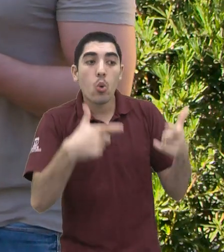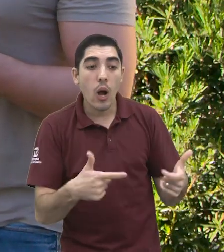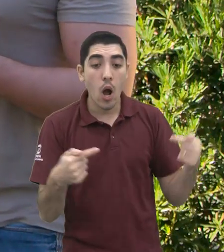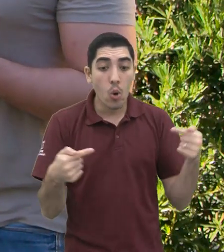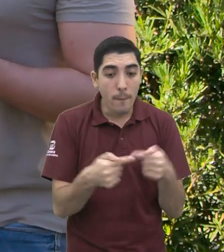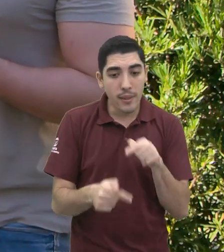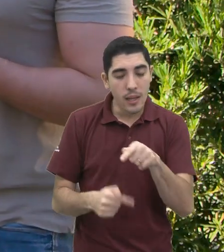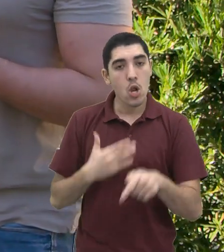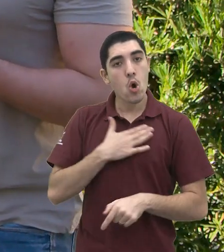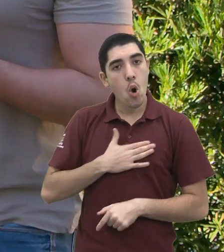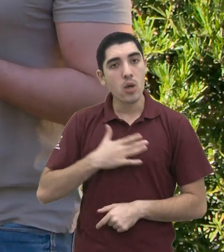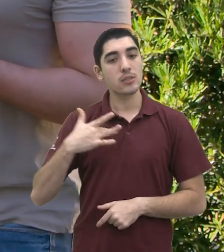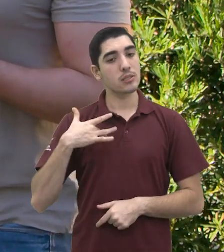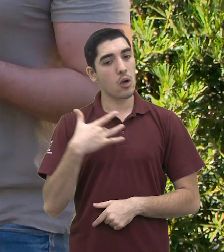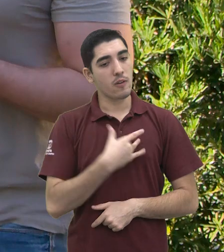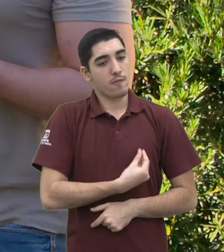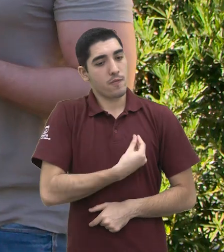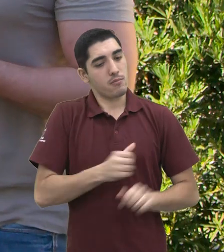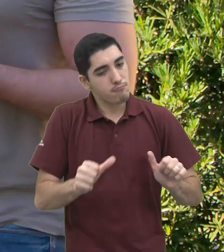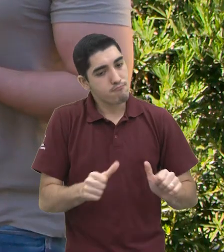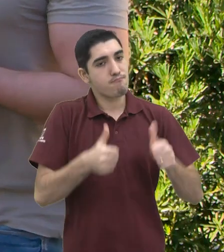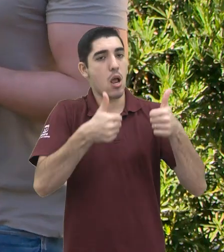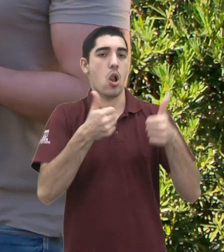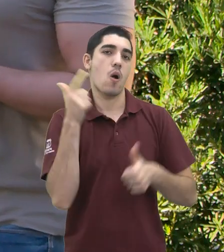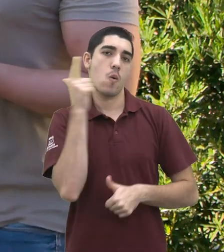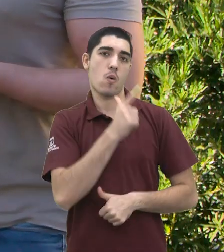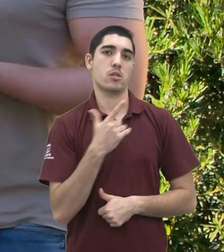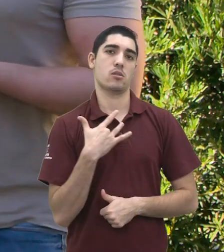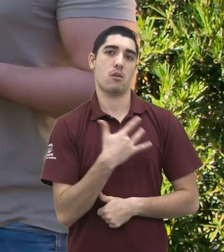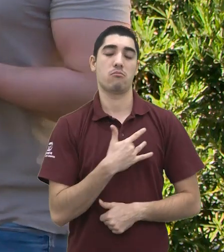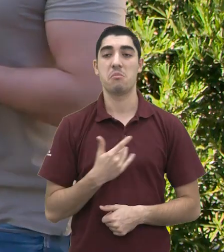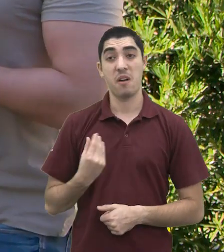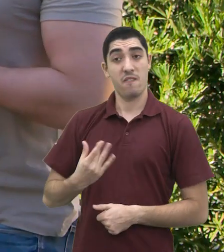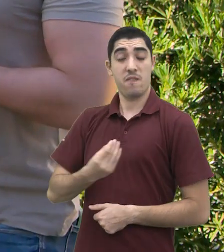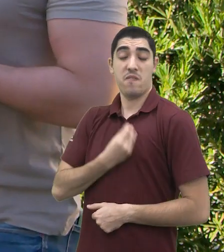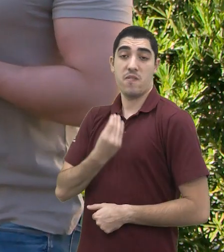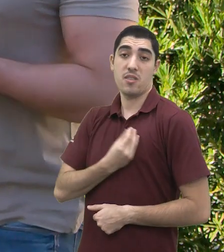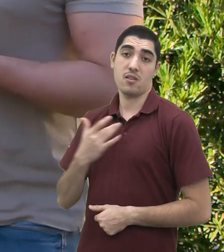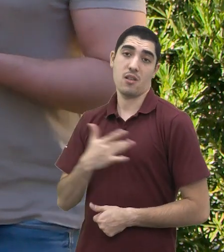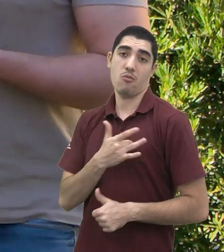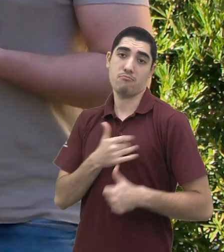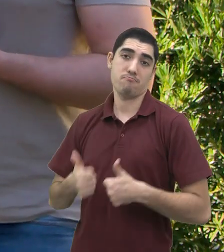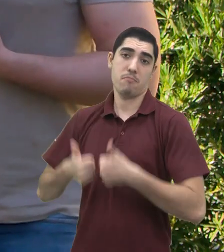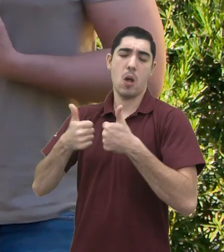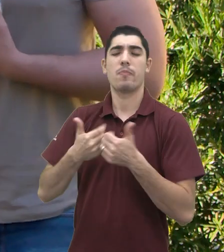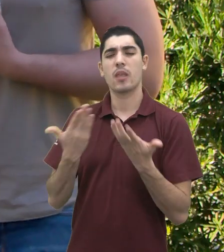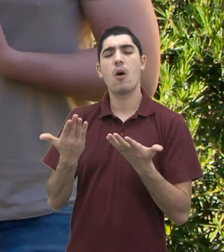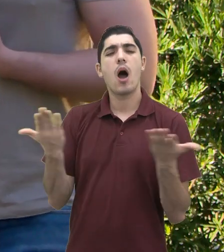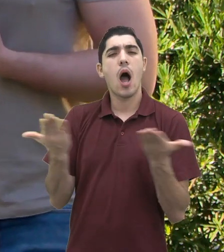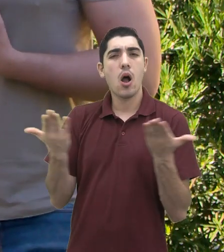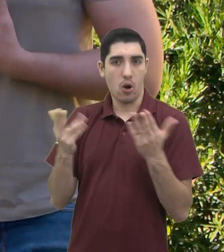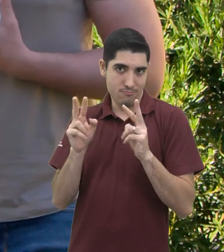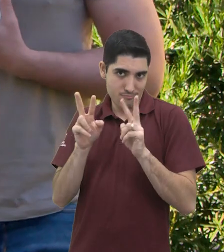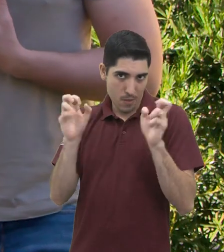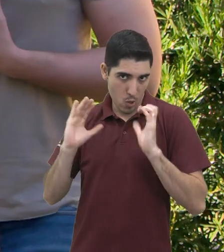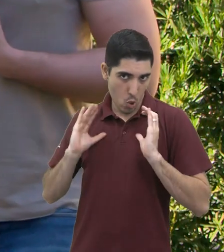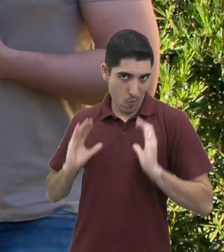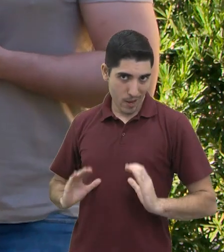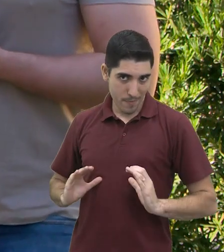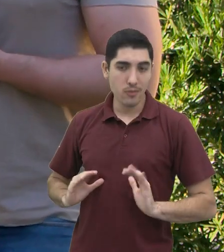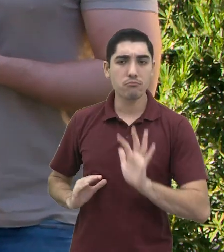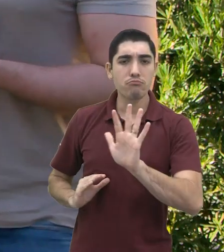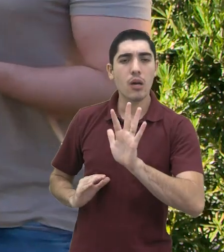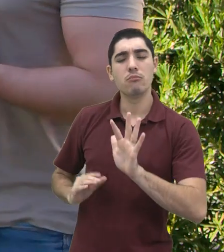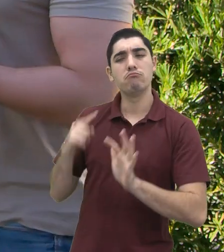aquele bicho vive, o que ele precisa, justamente para ter uma vida saudável, pra garantir uma vida bem-estar, bonitinha, né? Exatamente. Agora, falando de